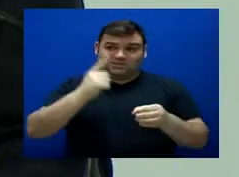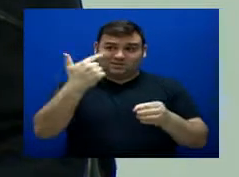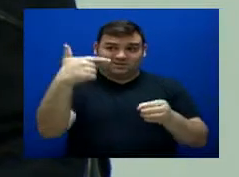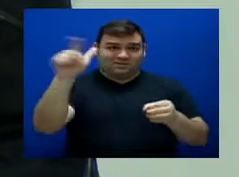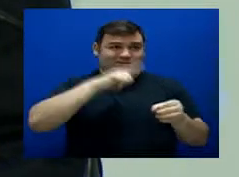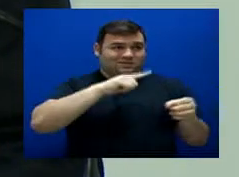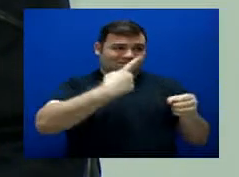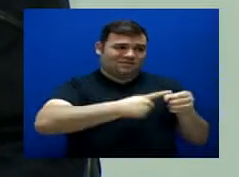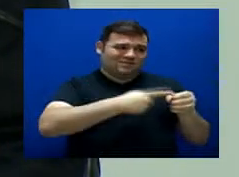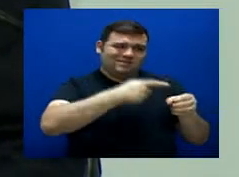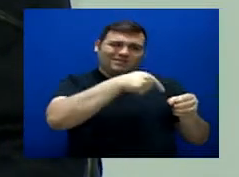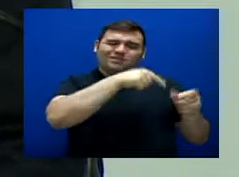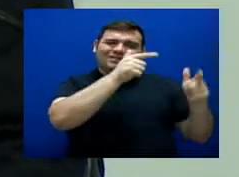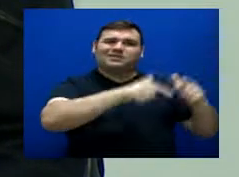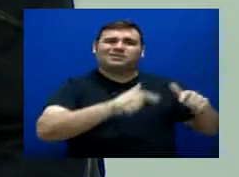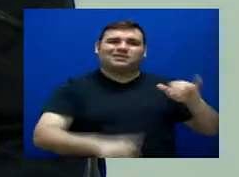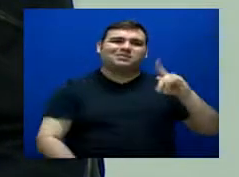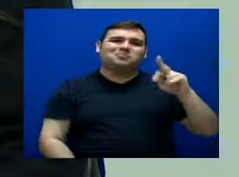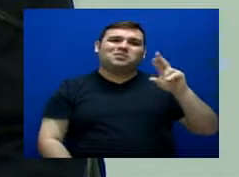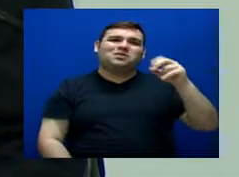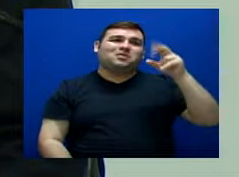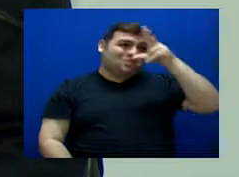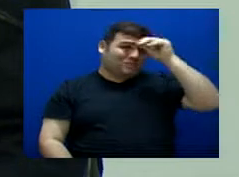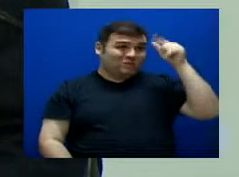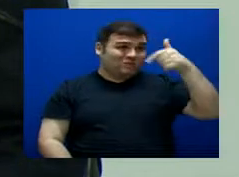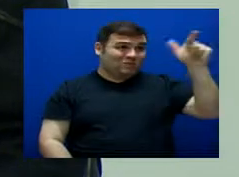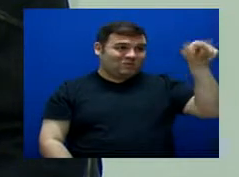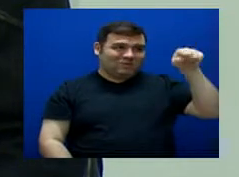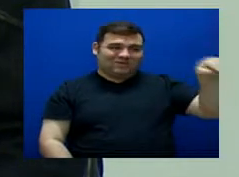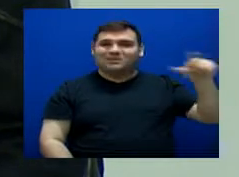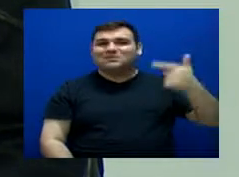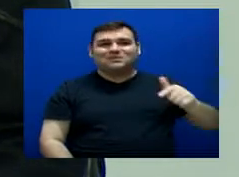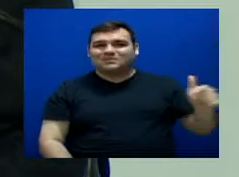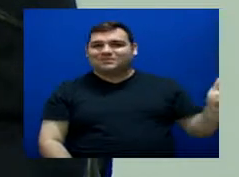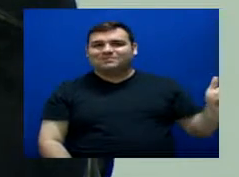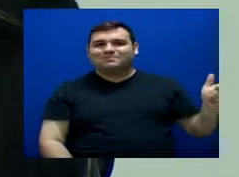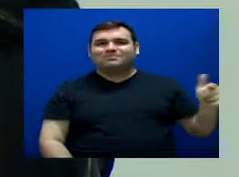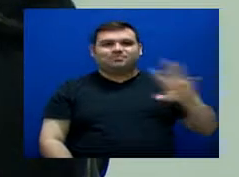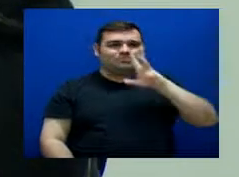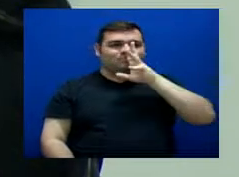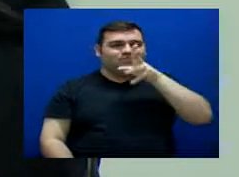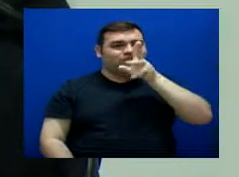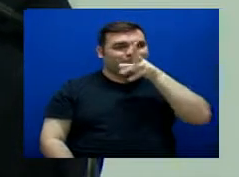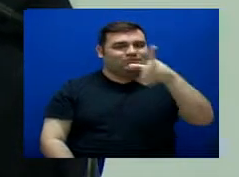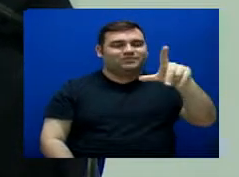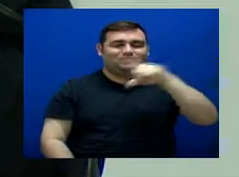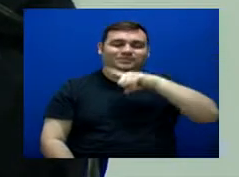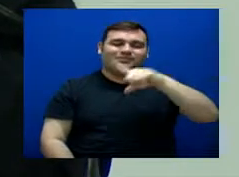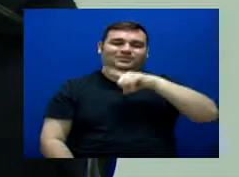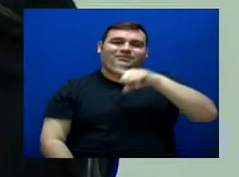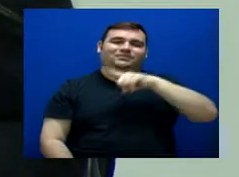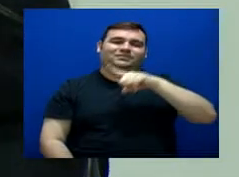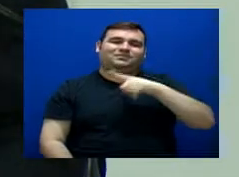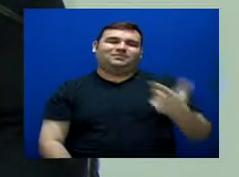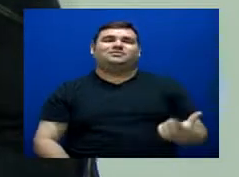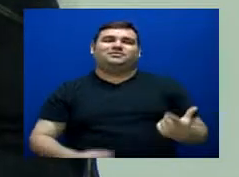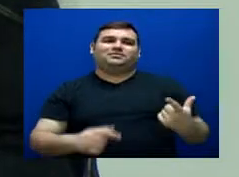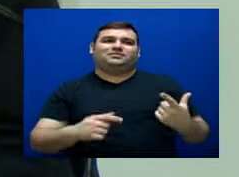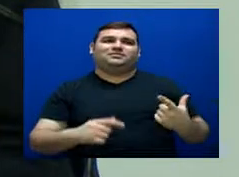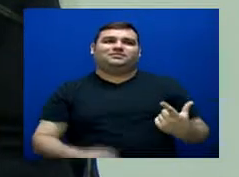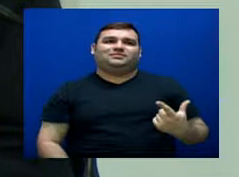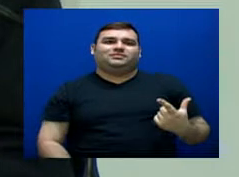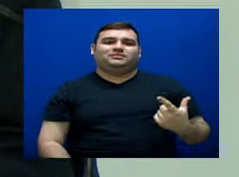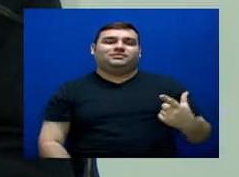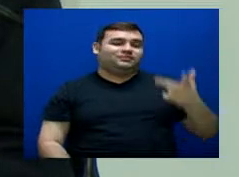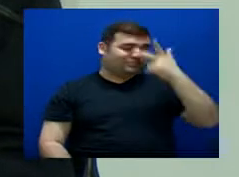presidente, sequer sem a presença do chefe do executivo daquele município. Uma falta de respeito, uma falta de respeito com a